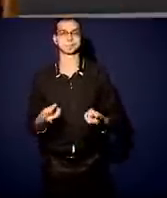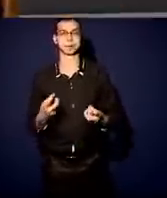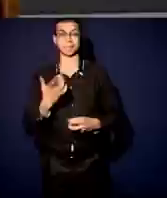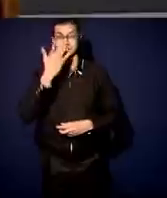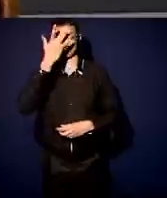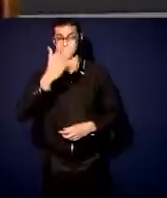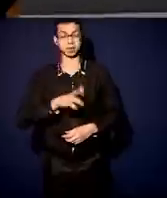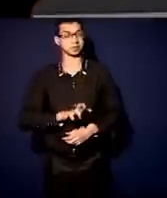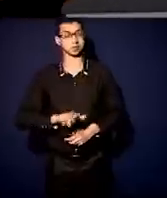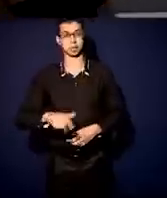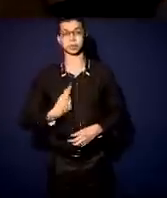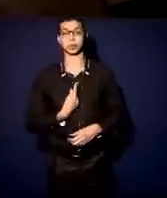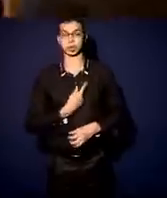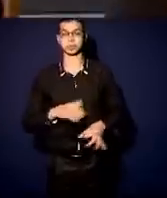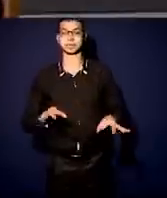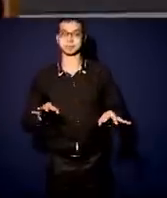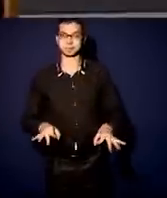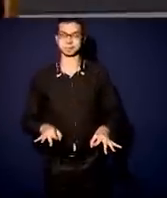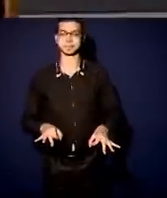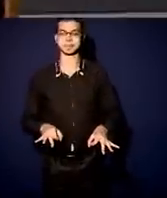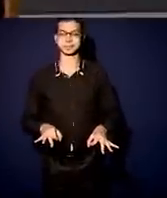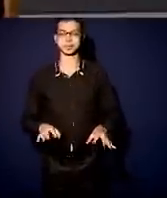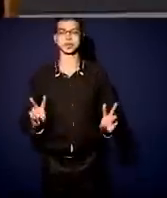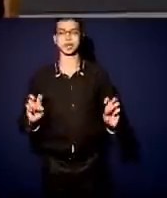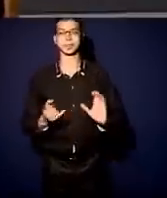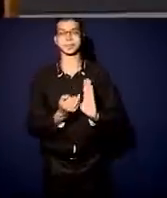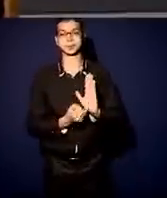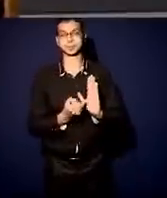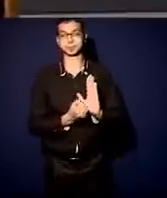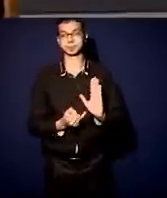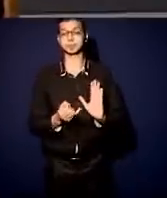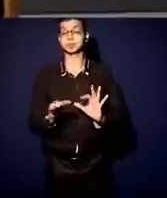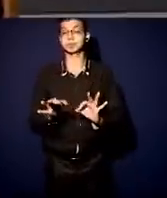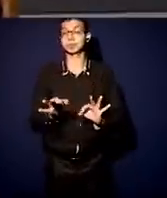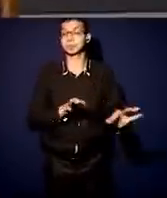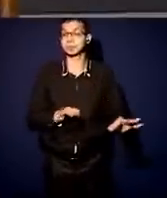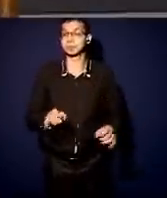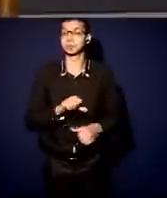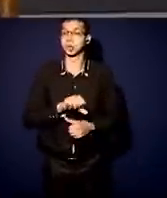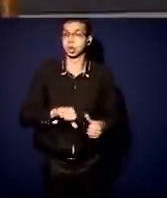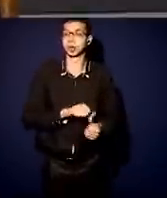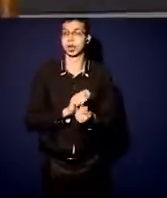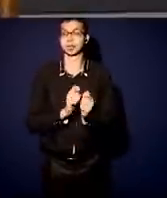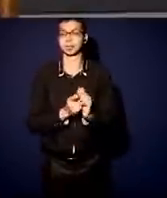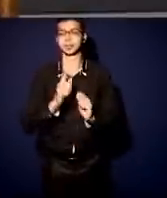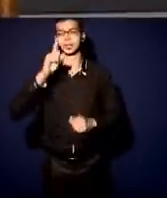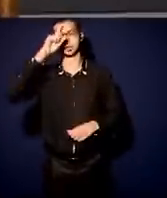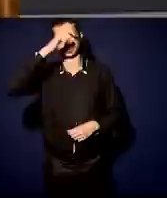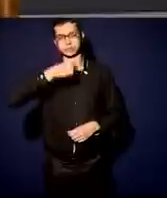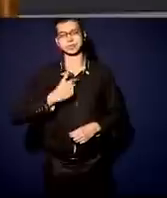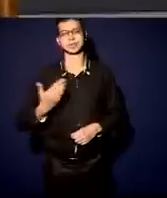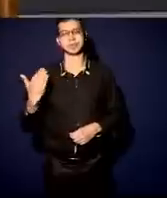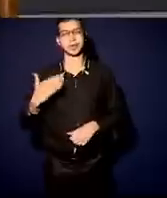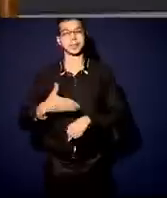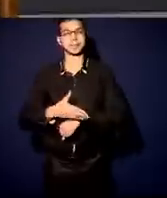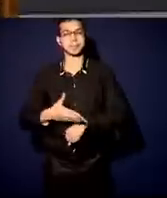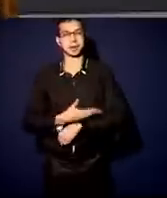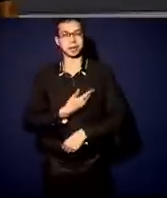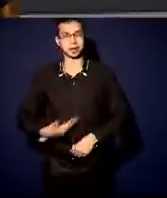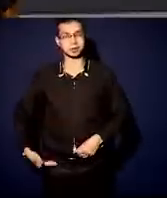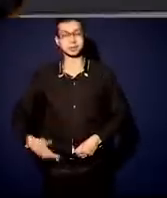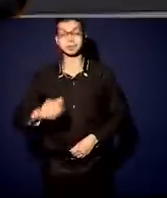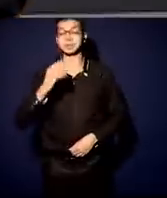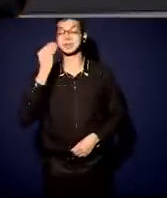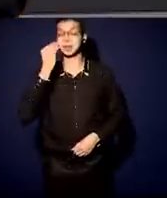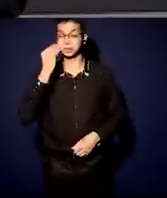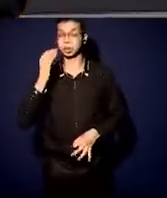mesmo mexer em regime especial tributário é muito difícil quando participei do governo várias vezes a gente tentou mexer e muitas